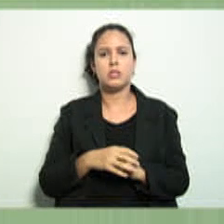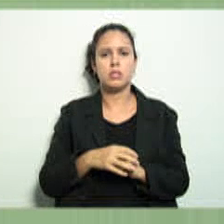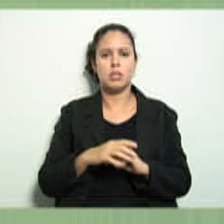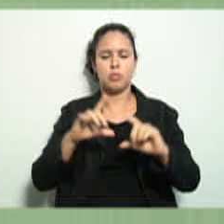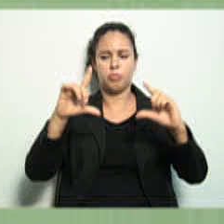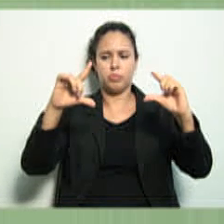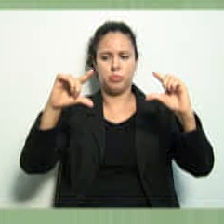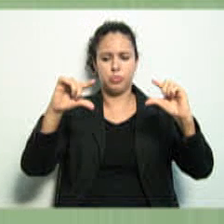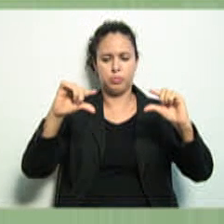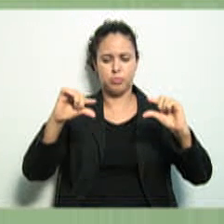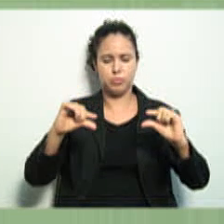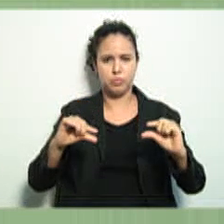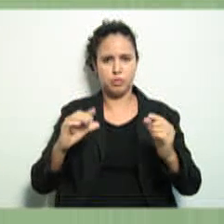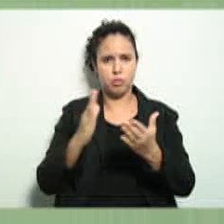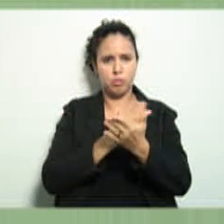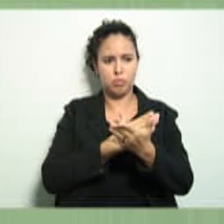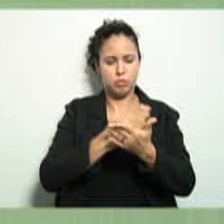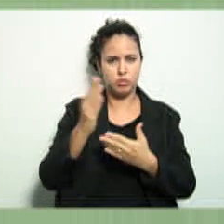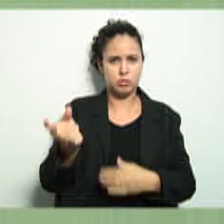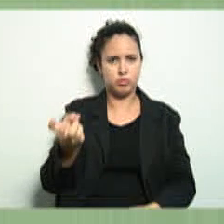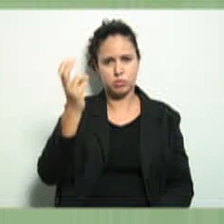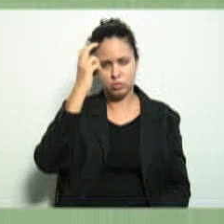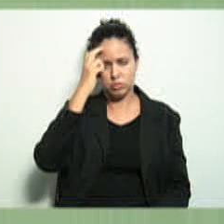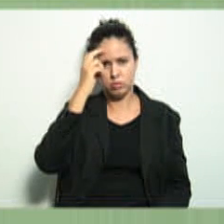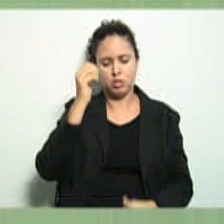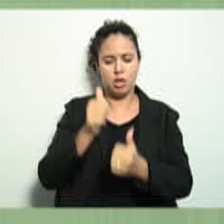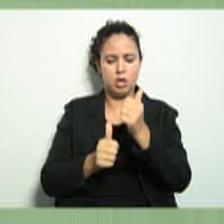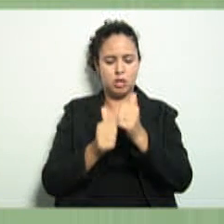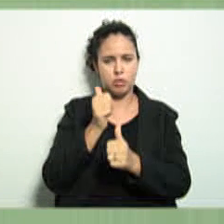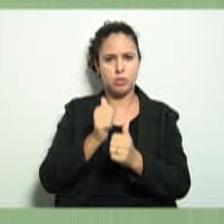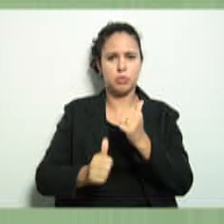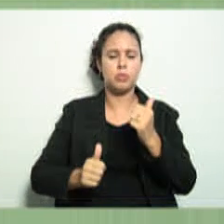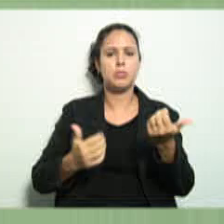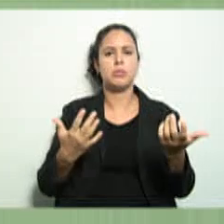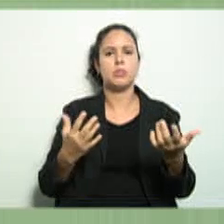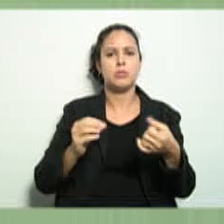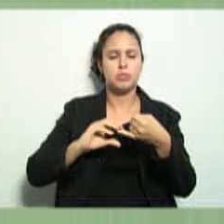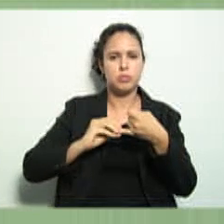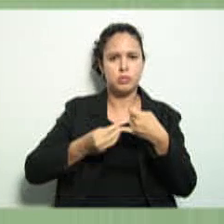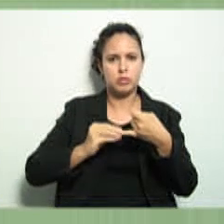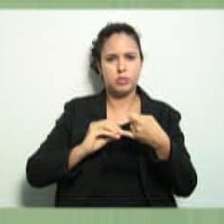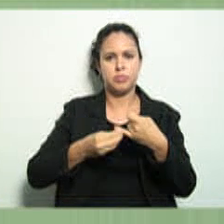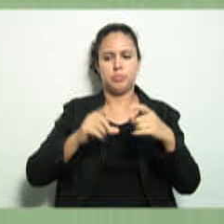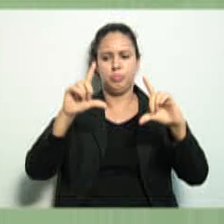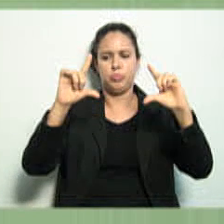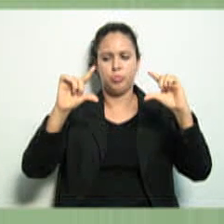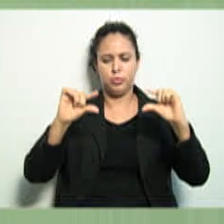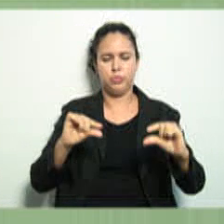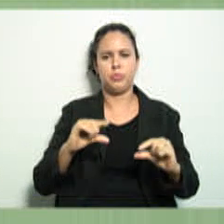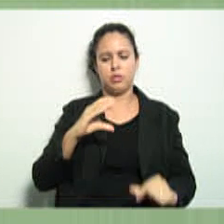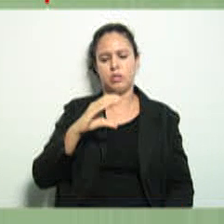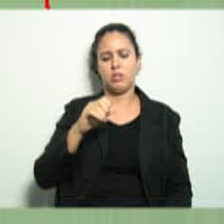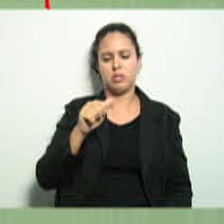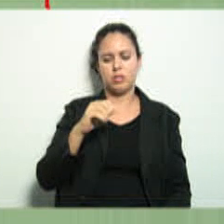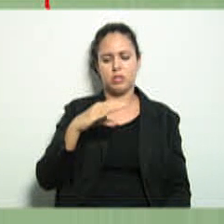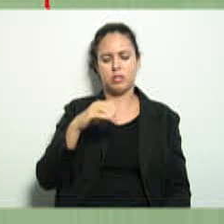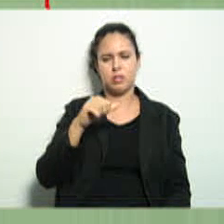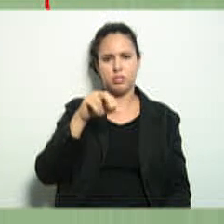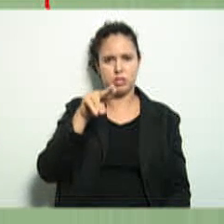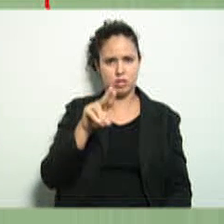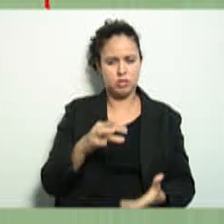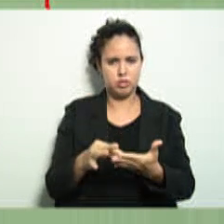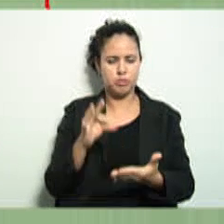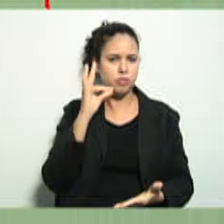um freio em outras culturas. O arroz em casca, o feijão, o cacau e o